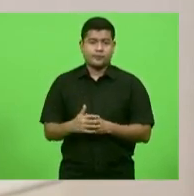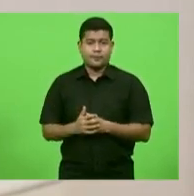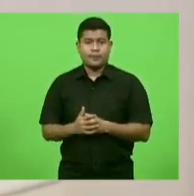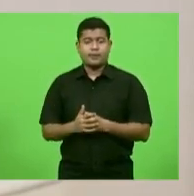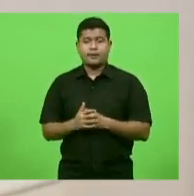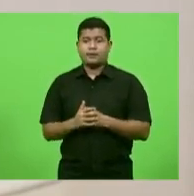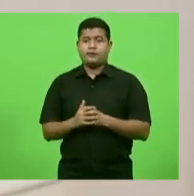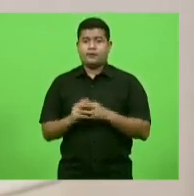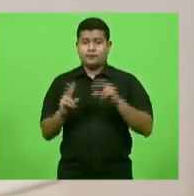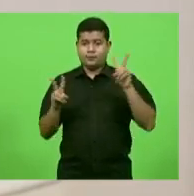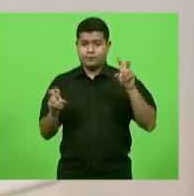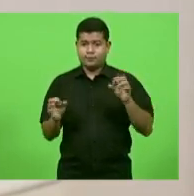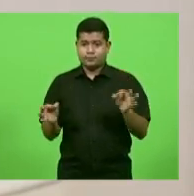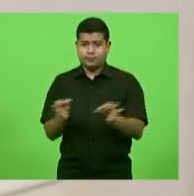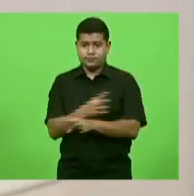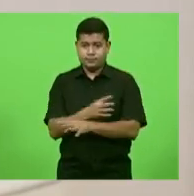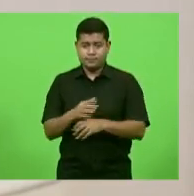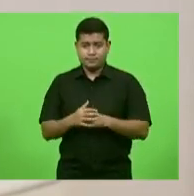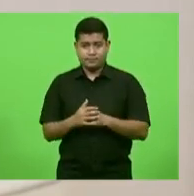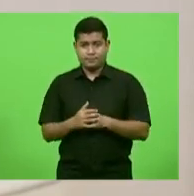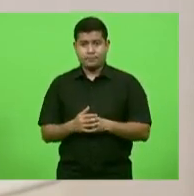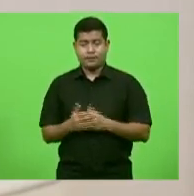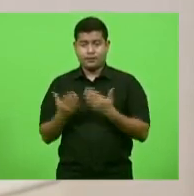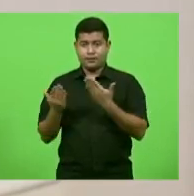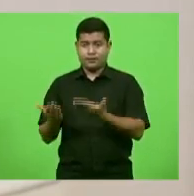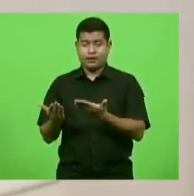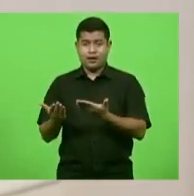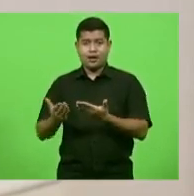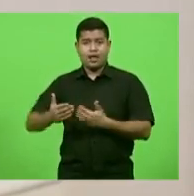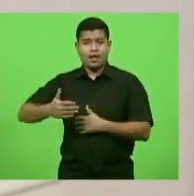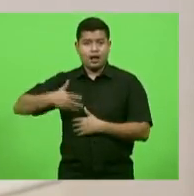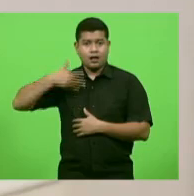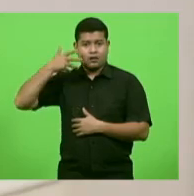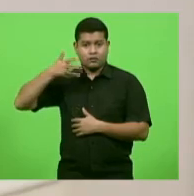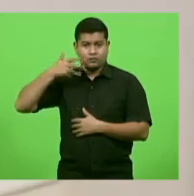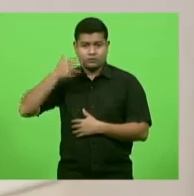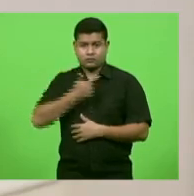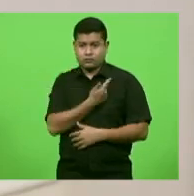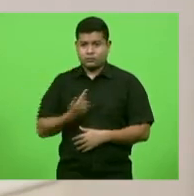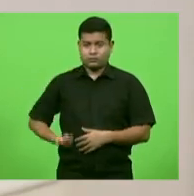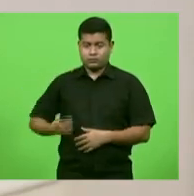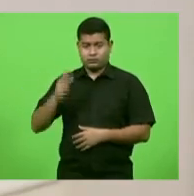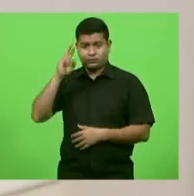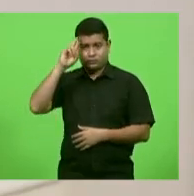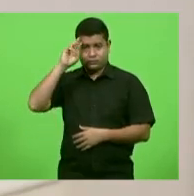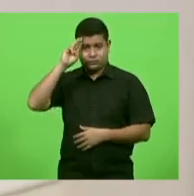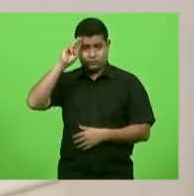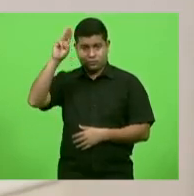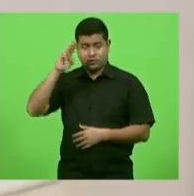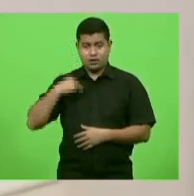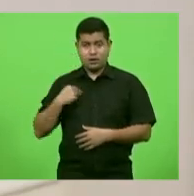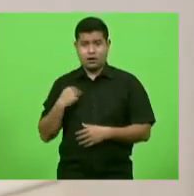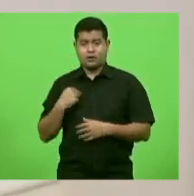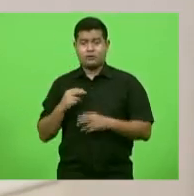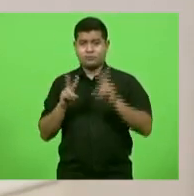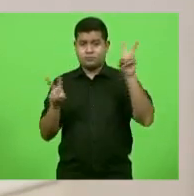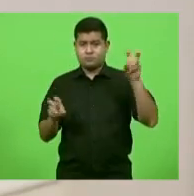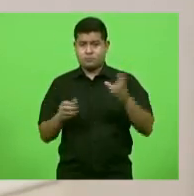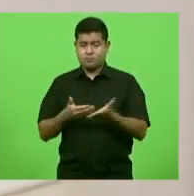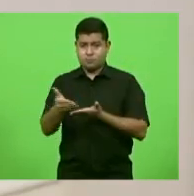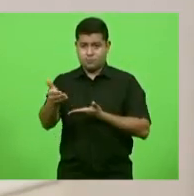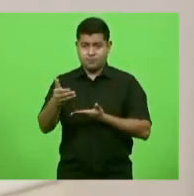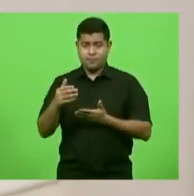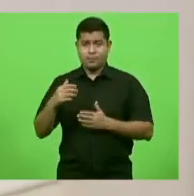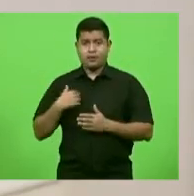aspas. A fala do governador Carlos Moisés da Silva na sequência. Abre aspas. Uma questão de transparência.